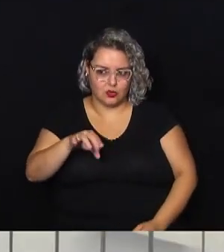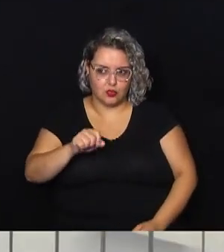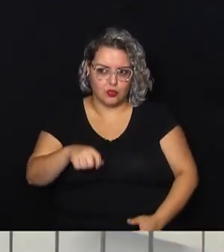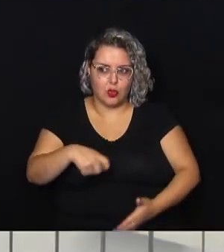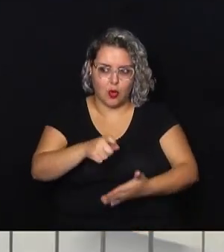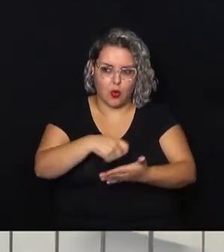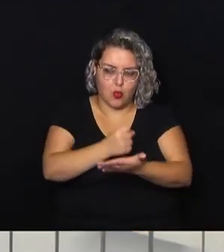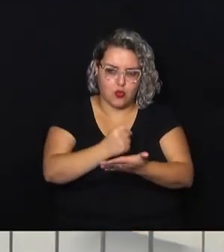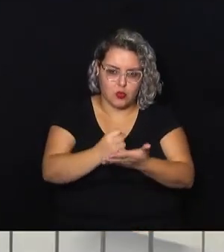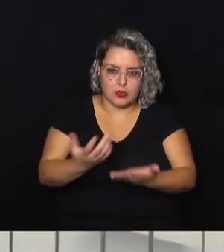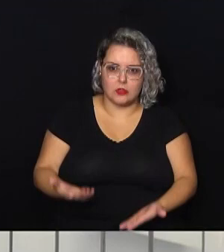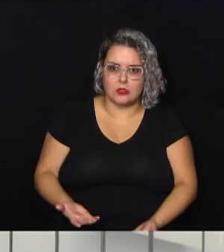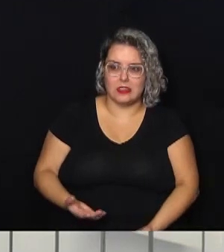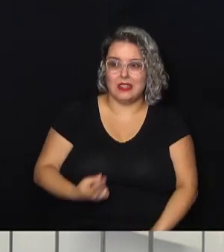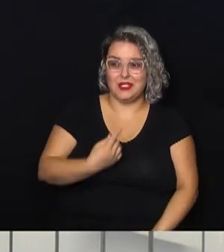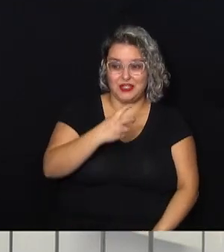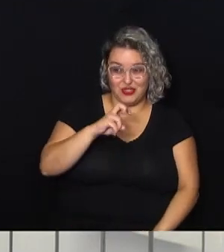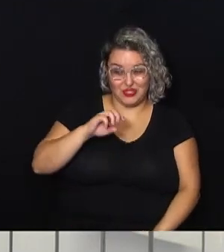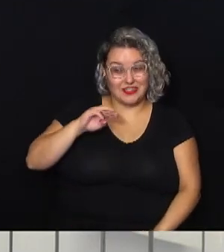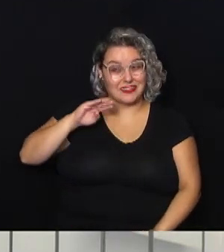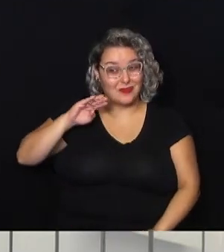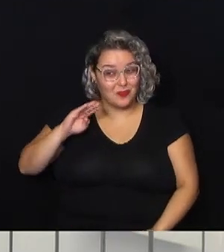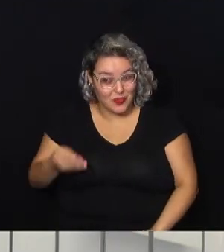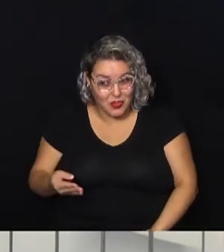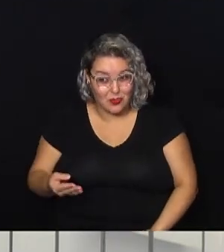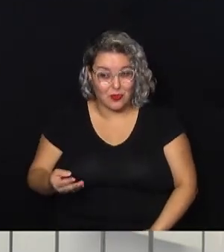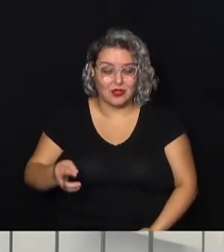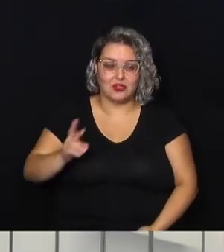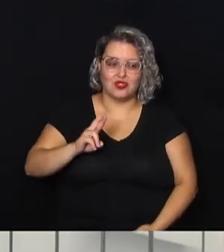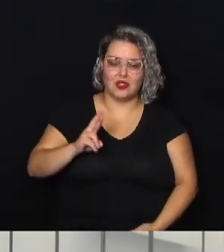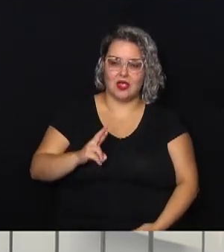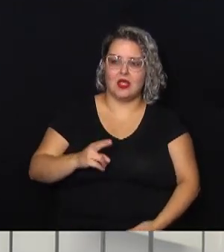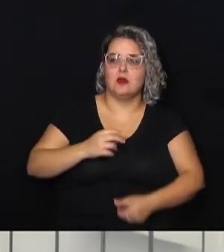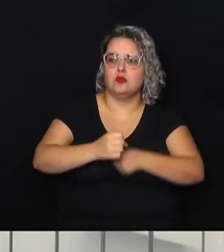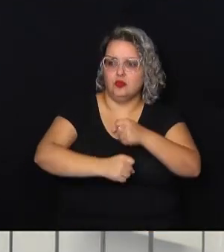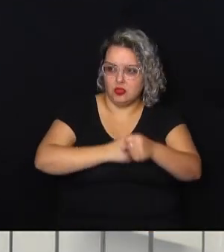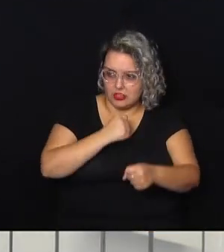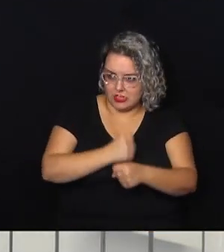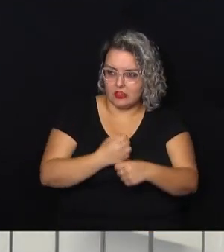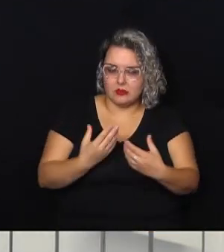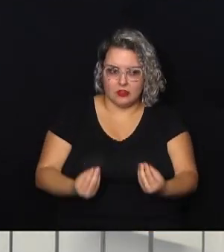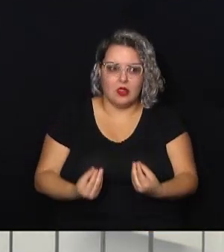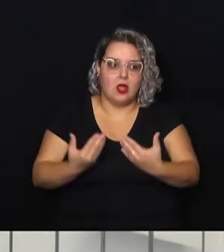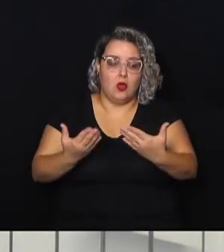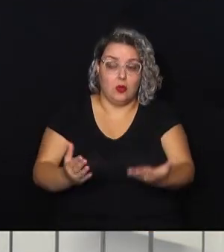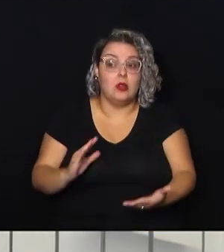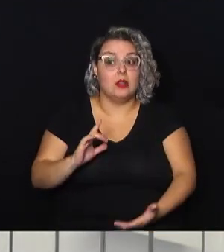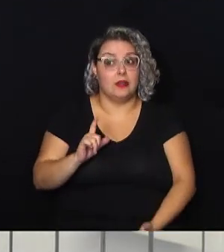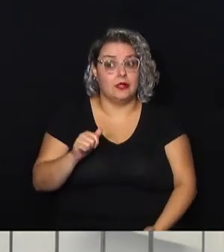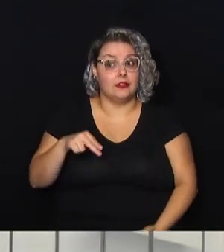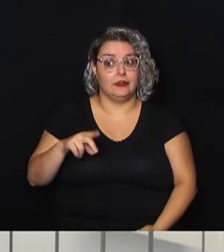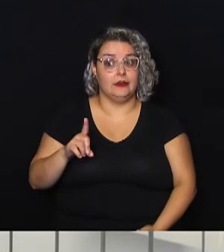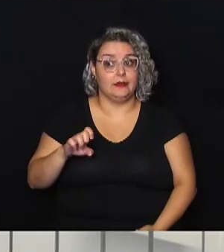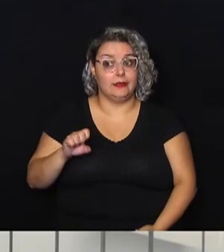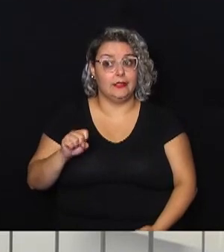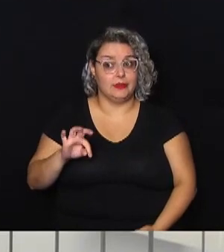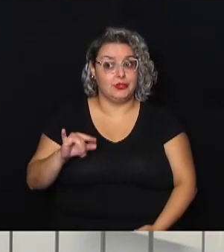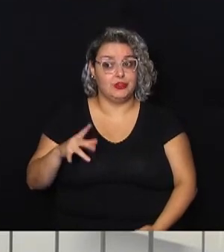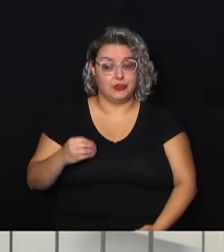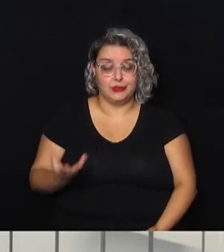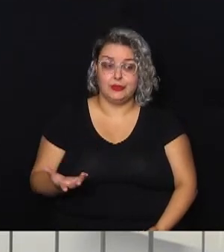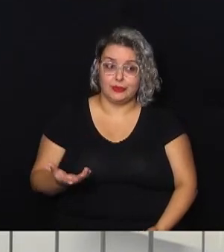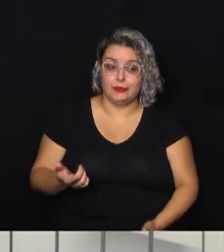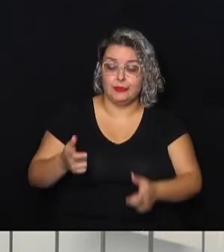15 bilhões de reais por ano devido à oferta clandestina, já que os aparelhos